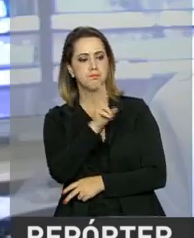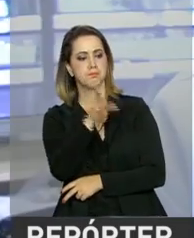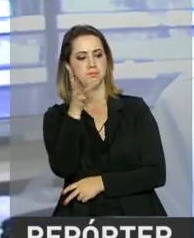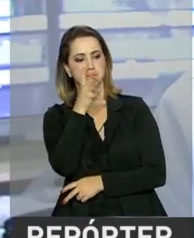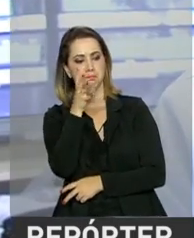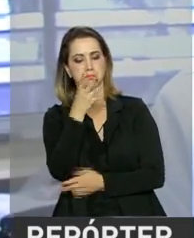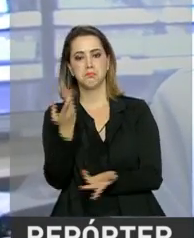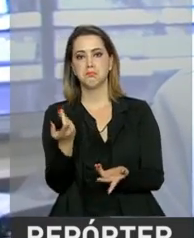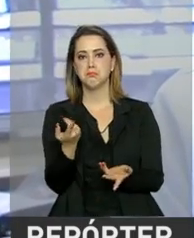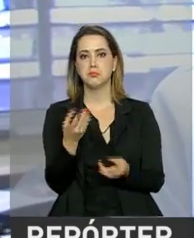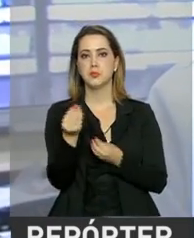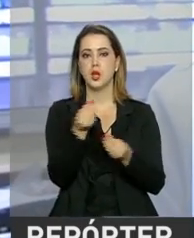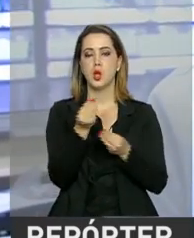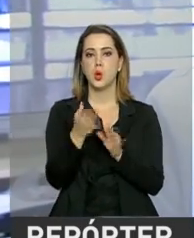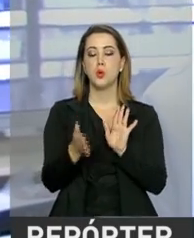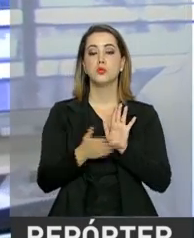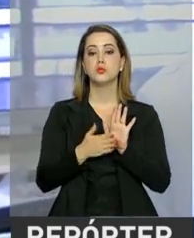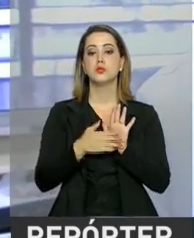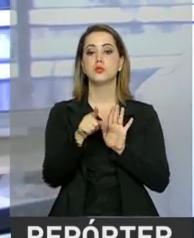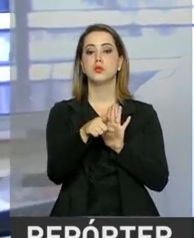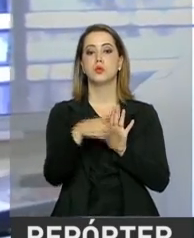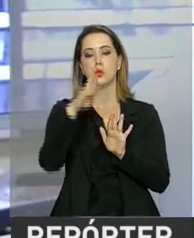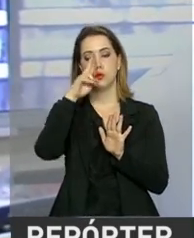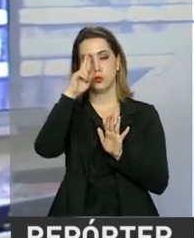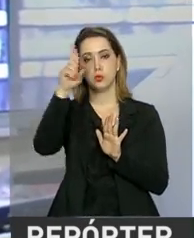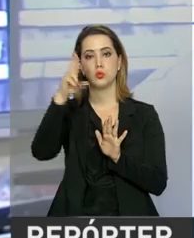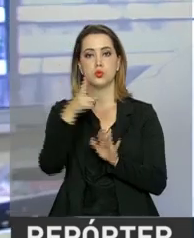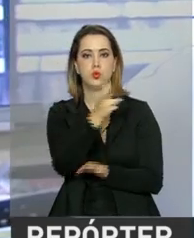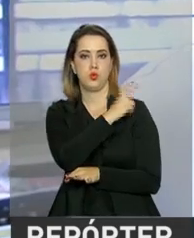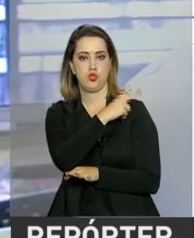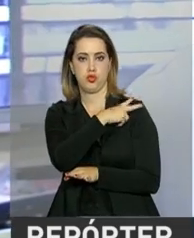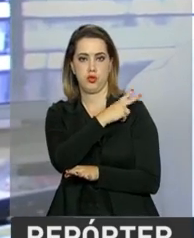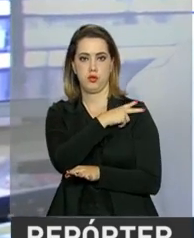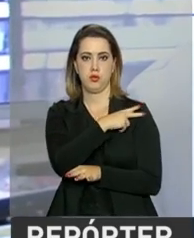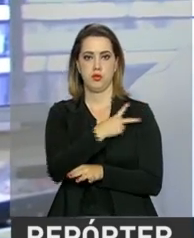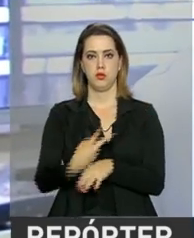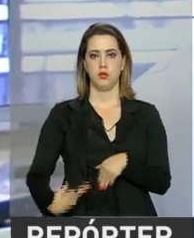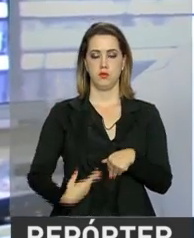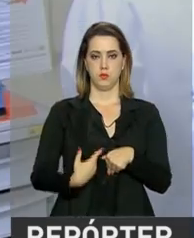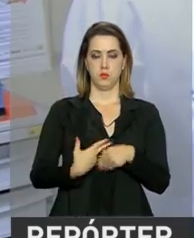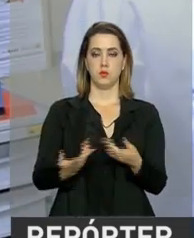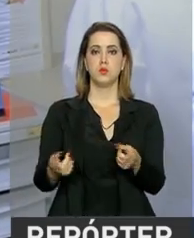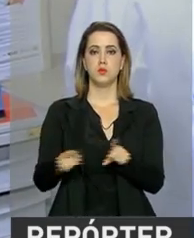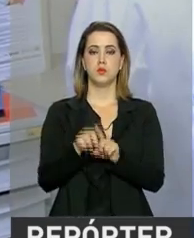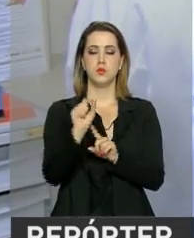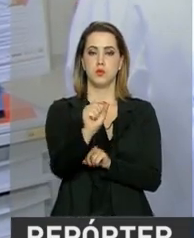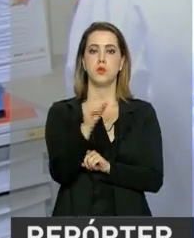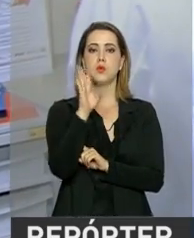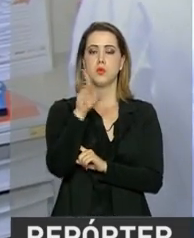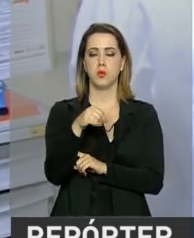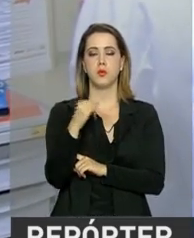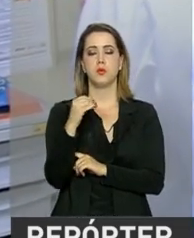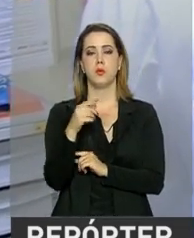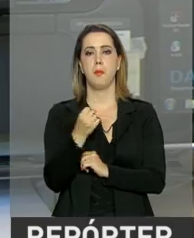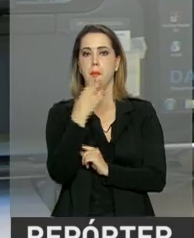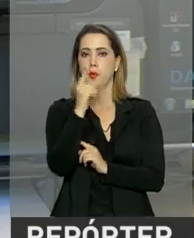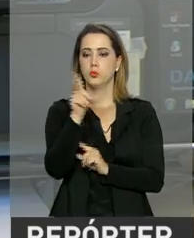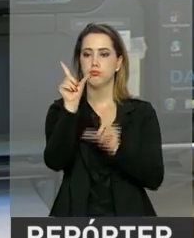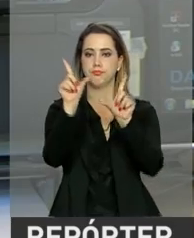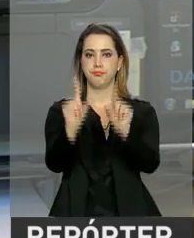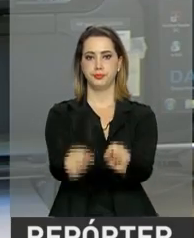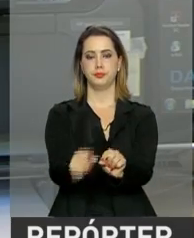Japão. Para o chefe do setor de cirurgia plástica do hospital, uma das grandes vantagens do método é a economia de tempo.